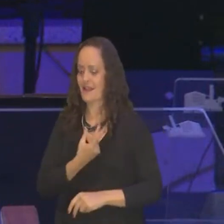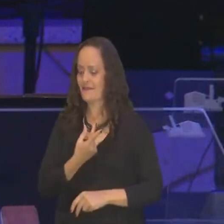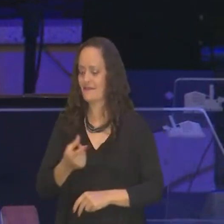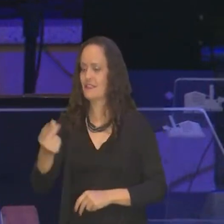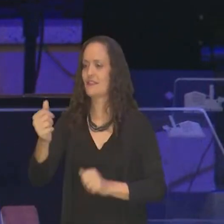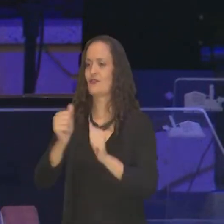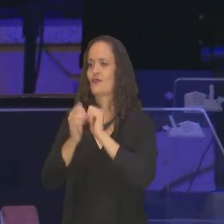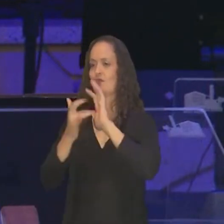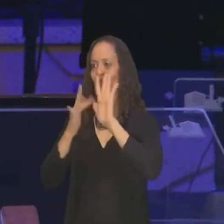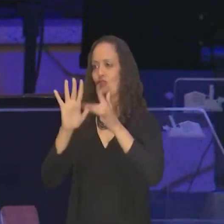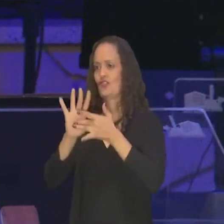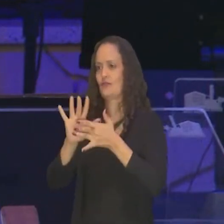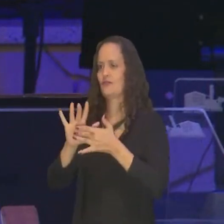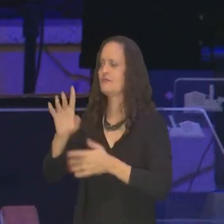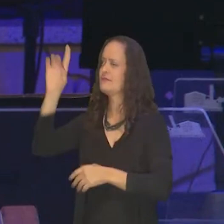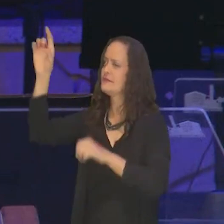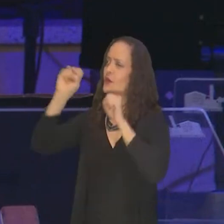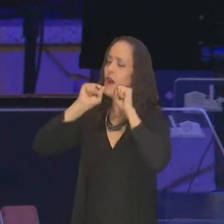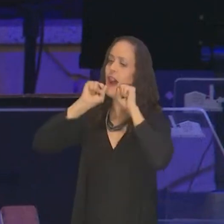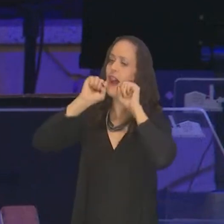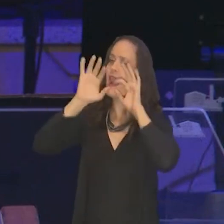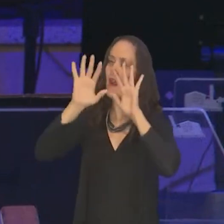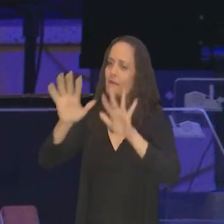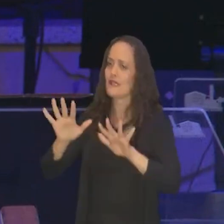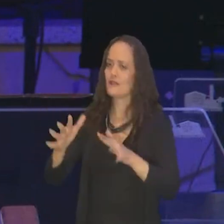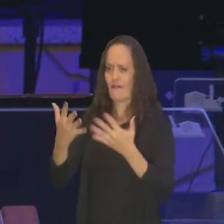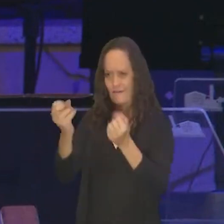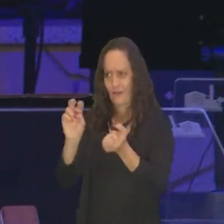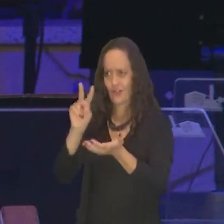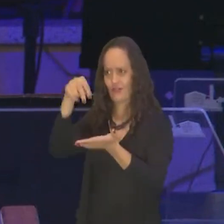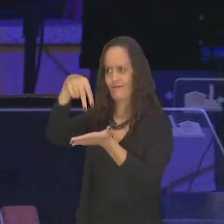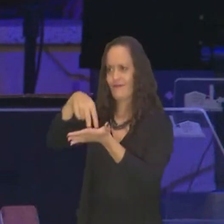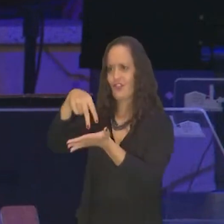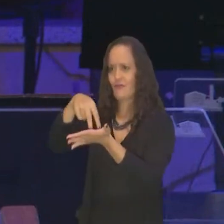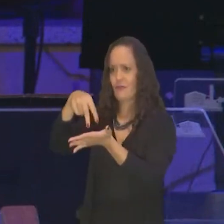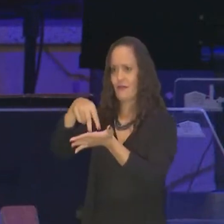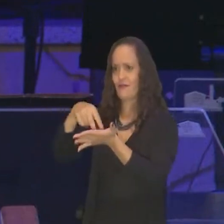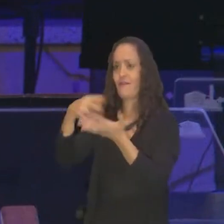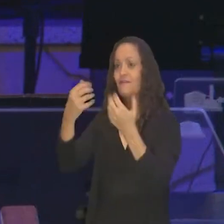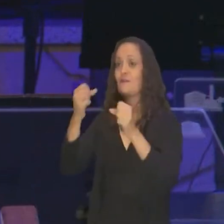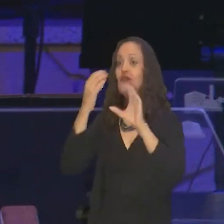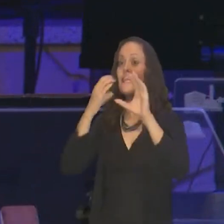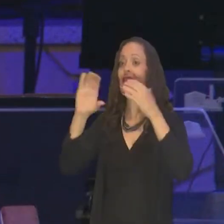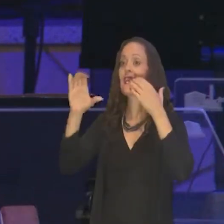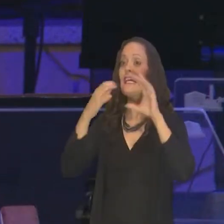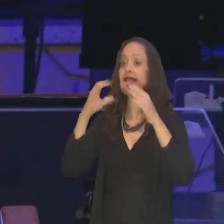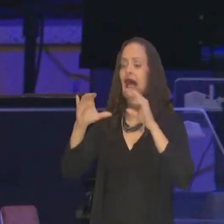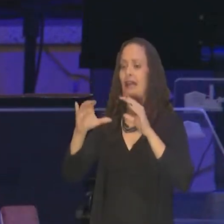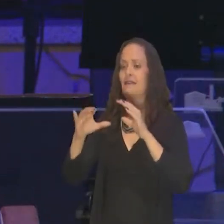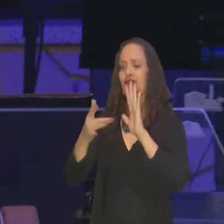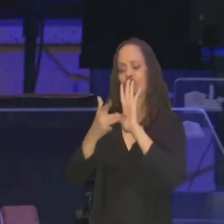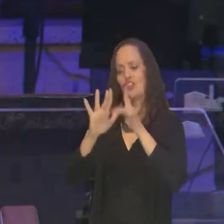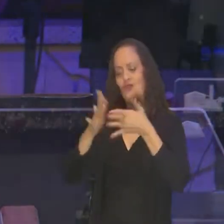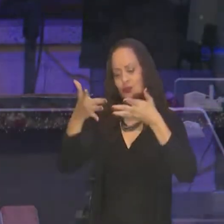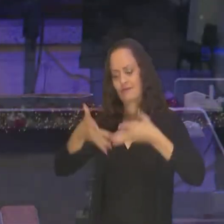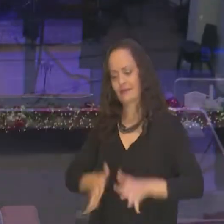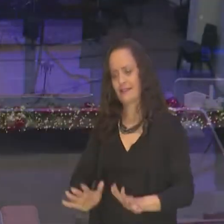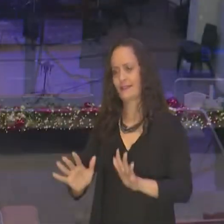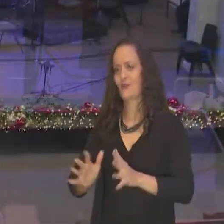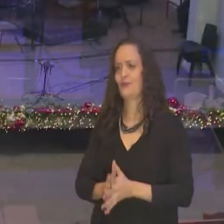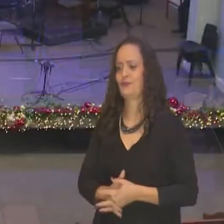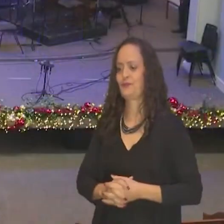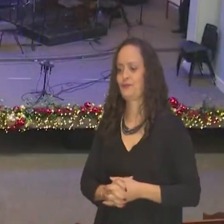Cristo Jesus. Que Ele nos abençoe. Fiquemos todos de pé e cantemos: Nasceu o Redentor.